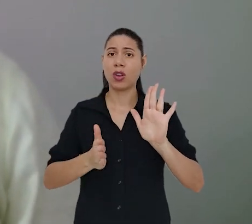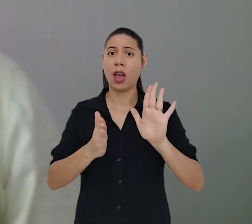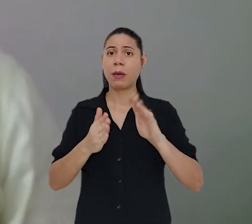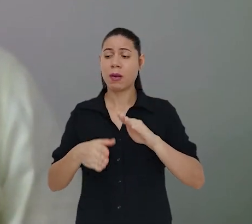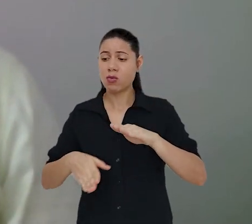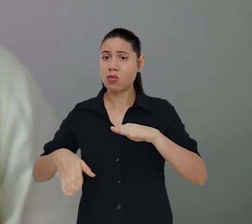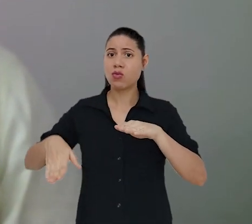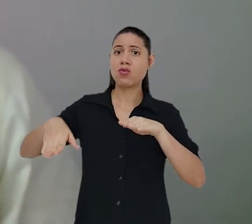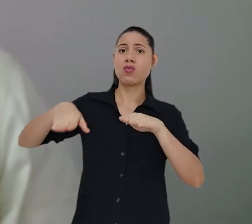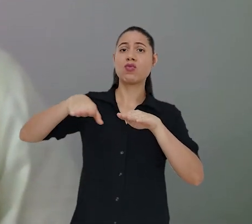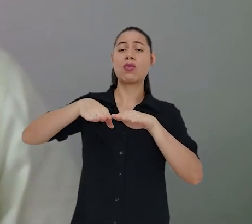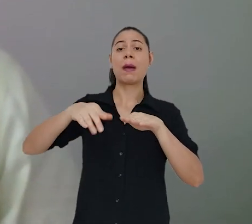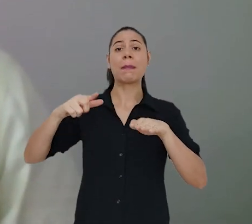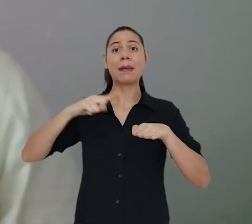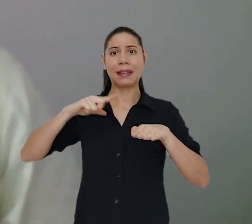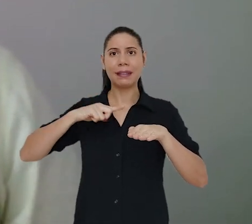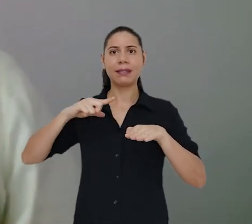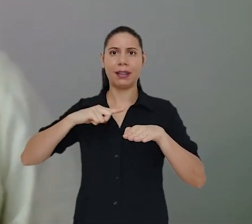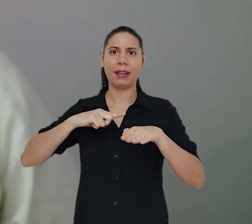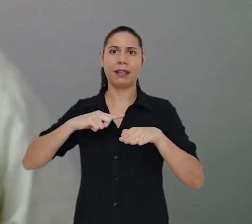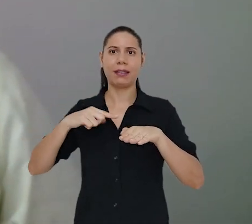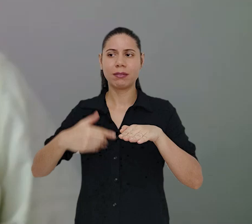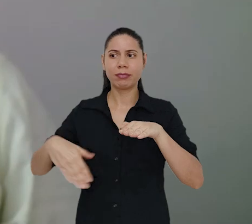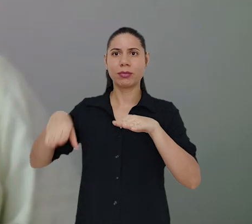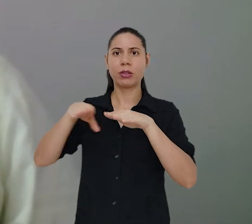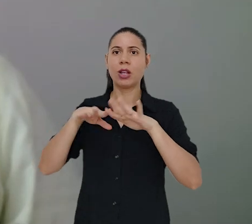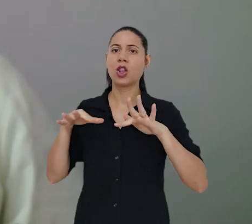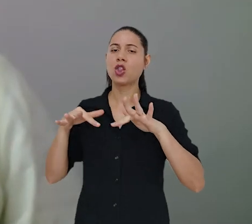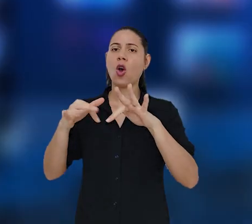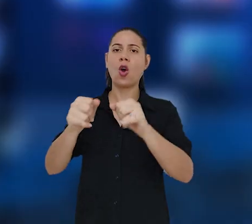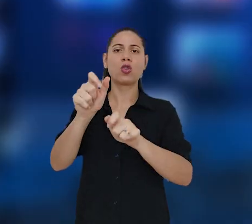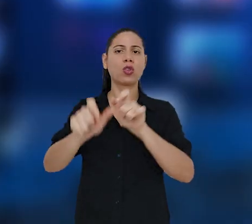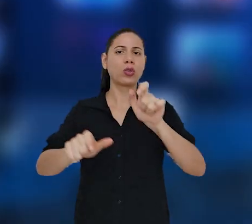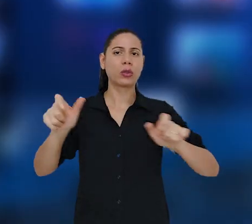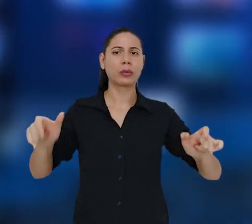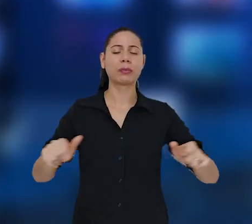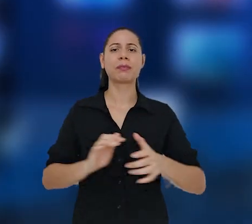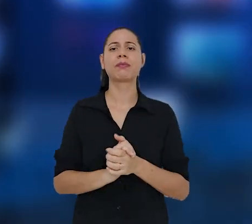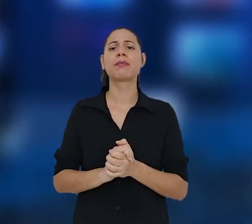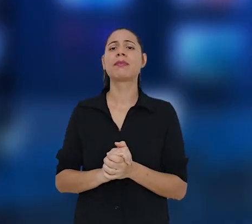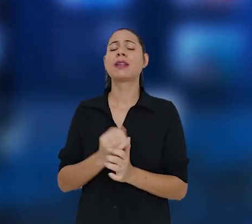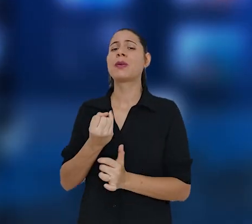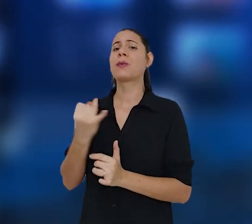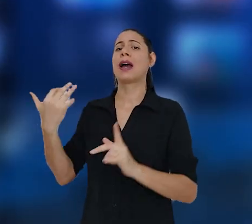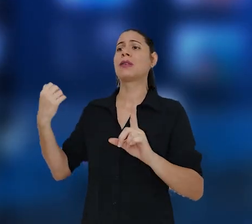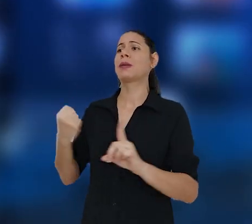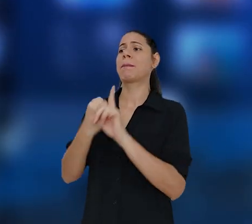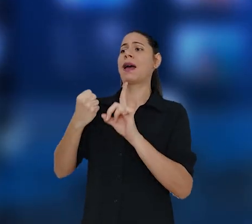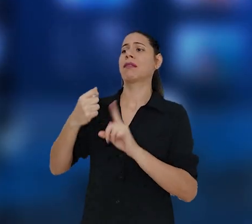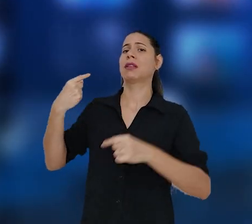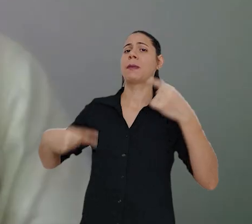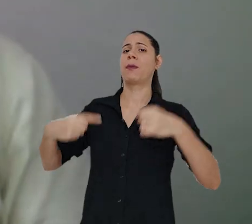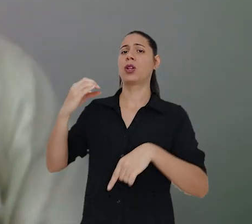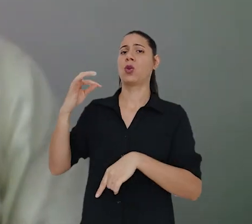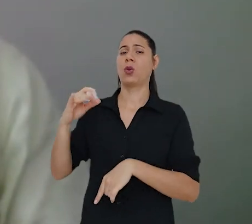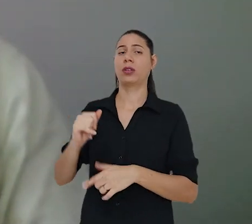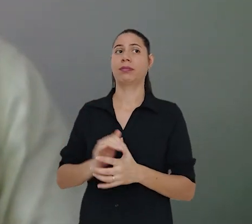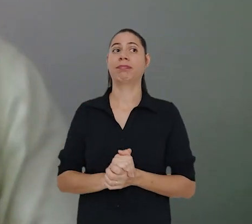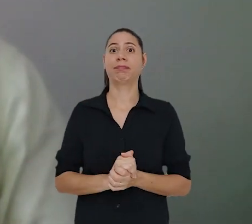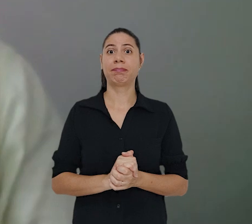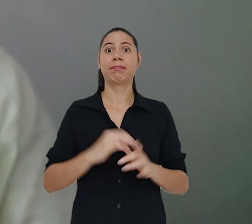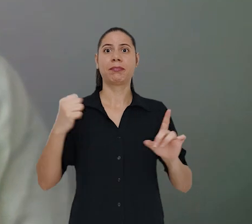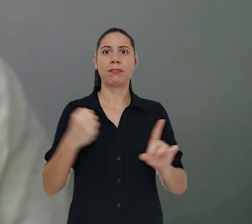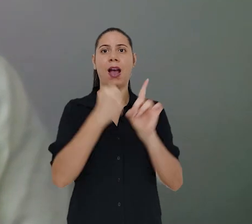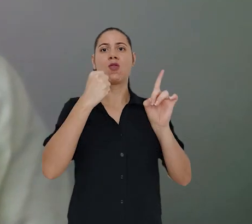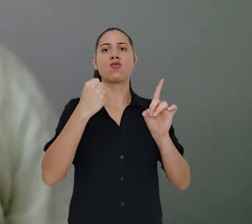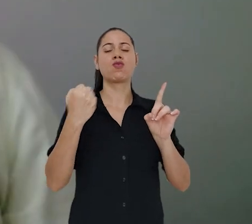para que se promova a igualdade entre todos os povos. E quais os impactos da política de cotas? Na verdade, o